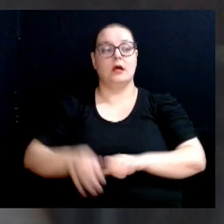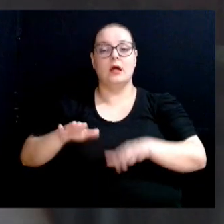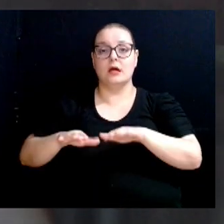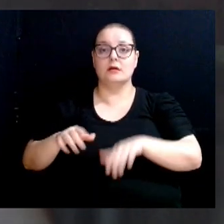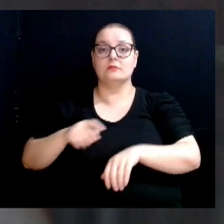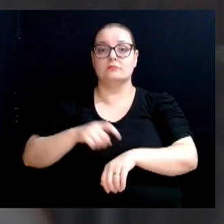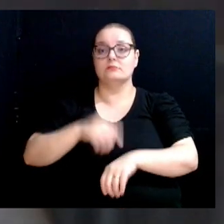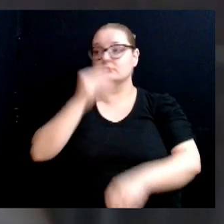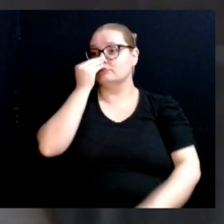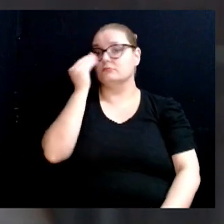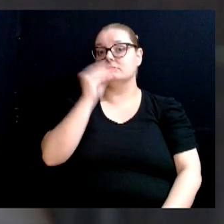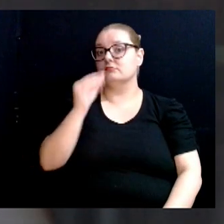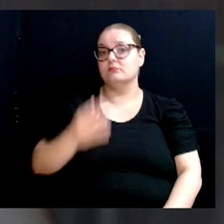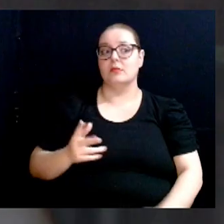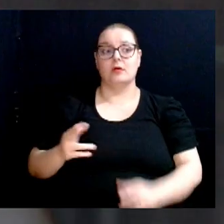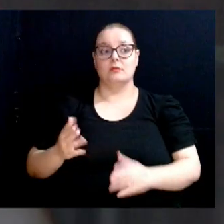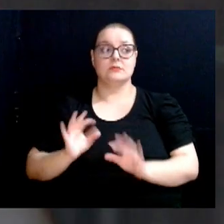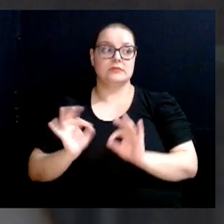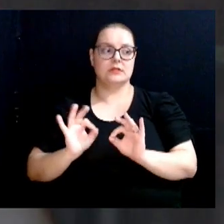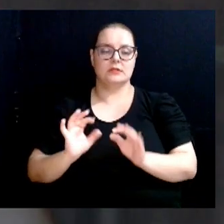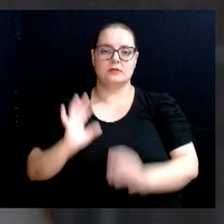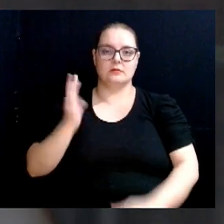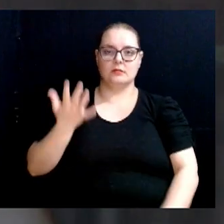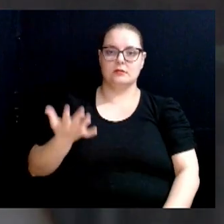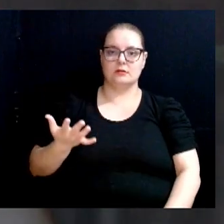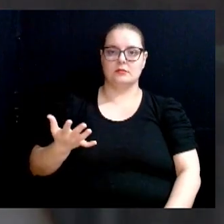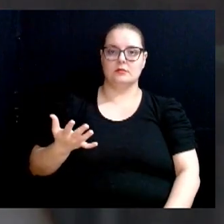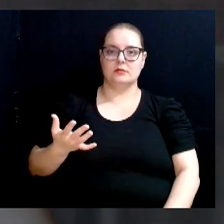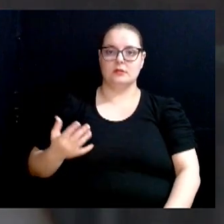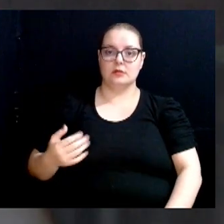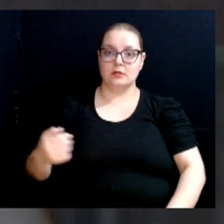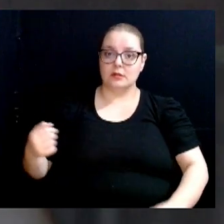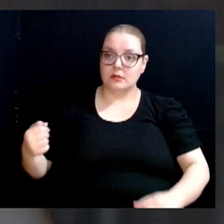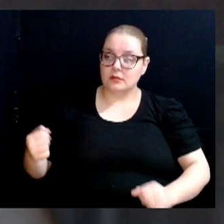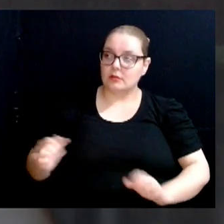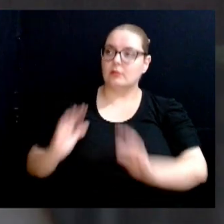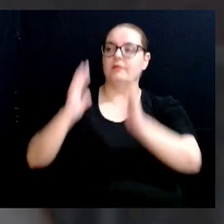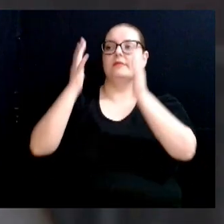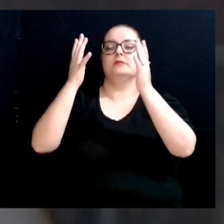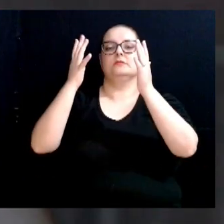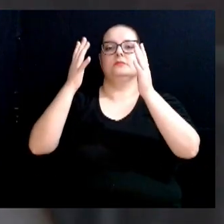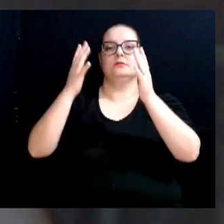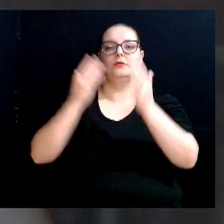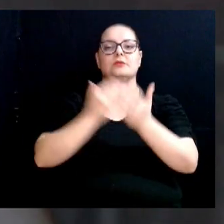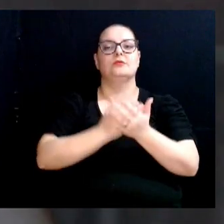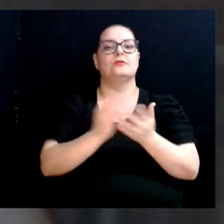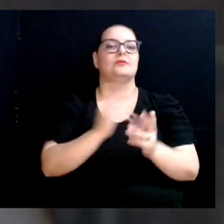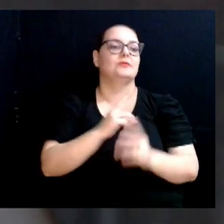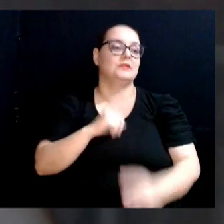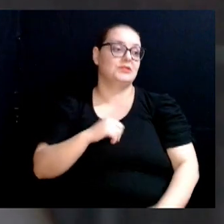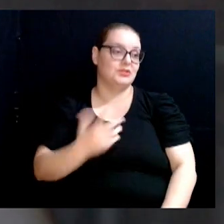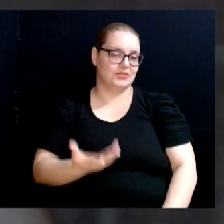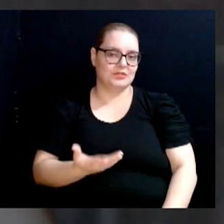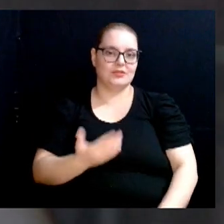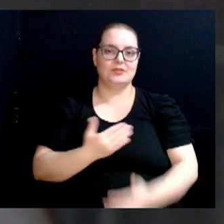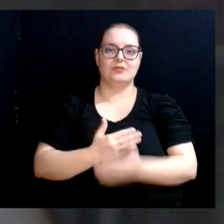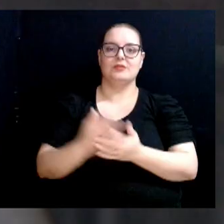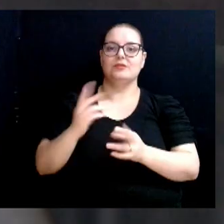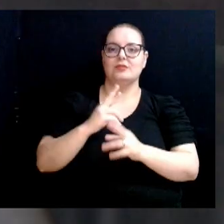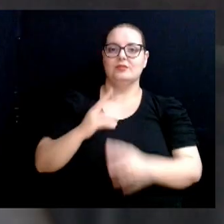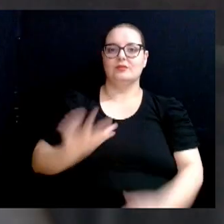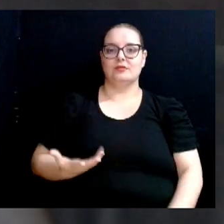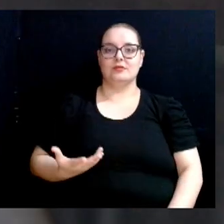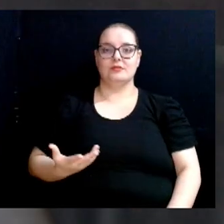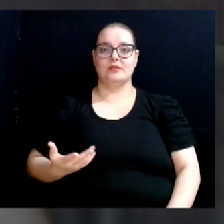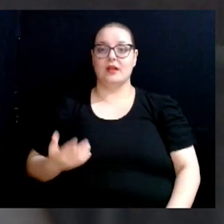fosse nada. Então, assim, o brindar essas conquistas. E que se a gente for ver, no começo da relação tinha. No começo da relação, você contar, consegui isso, aconteceu. E